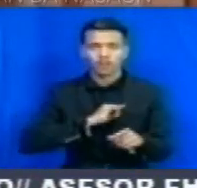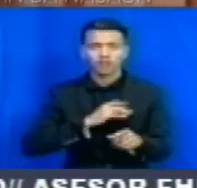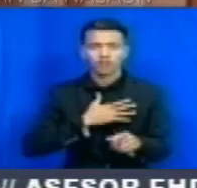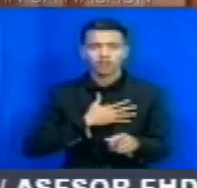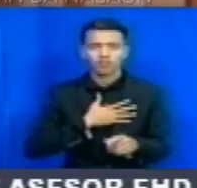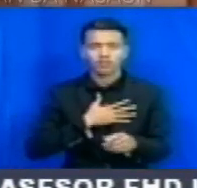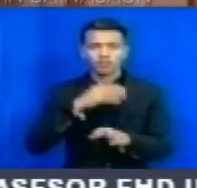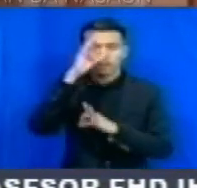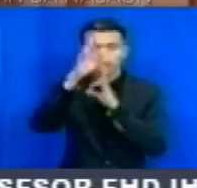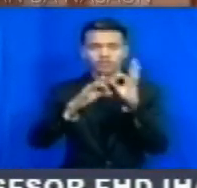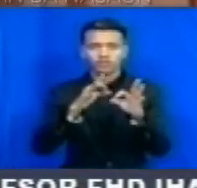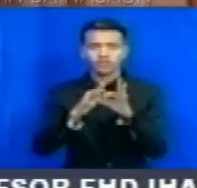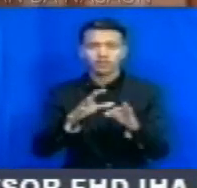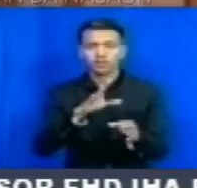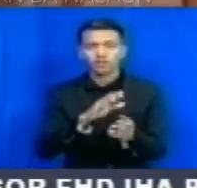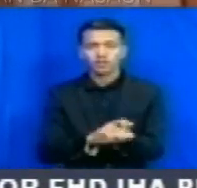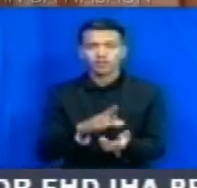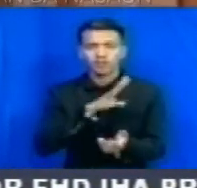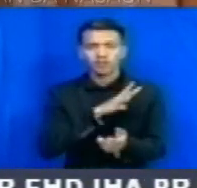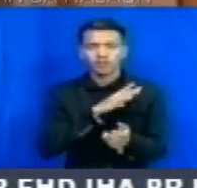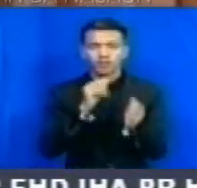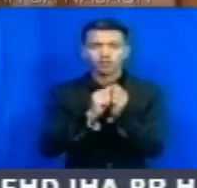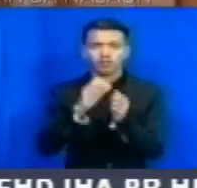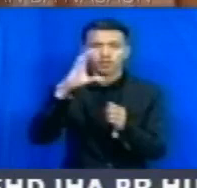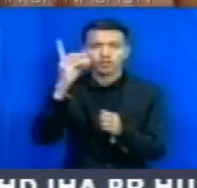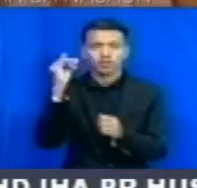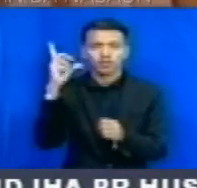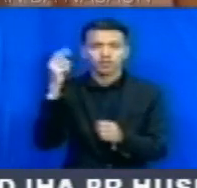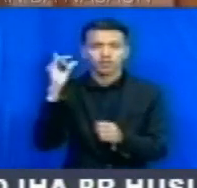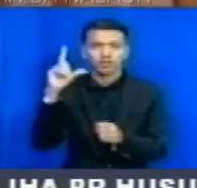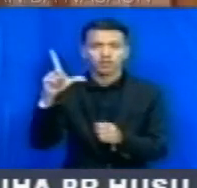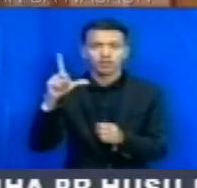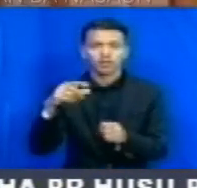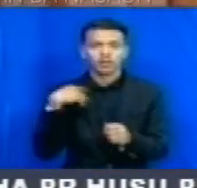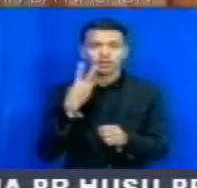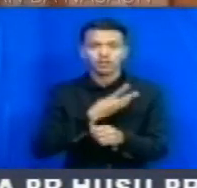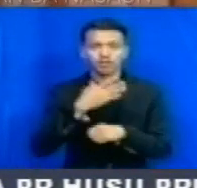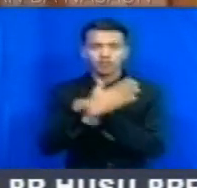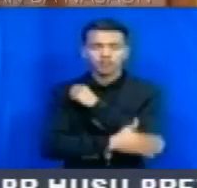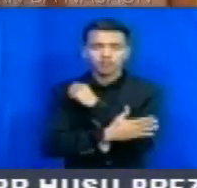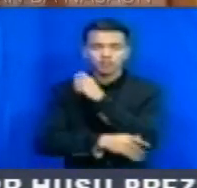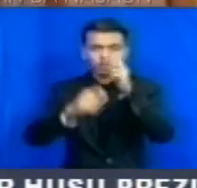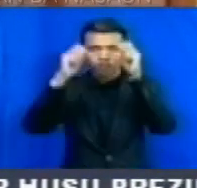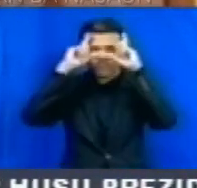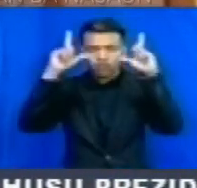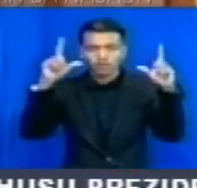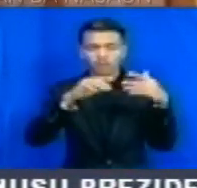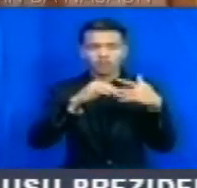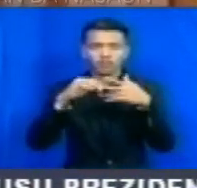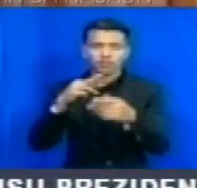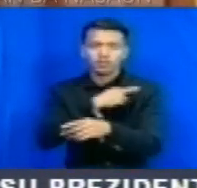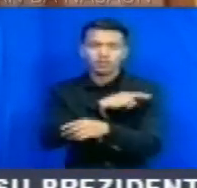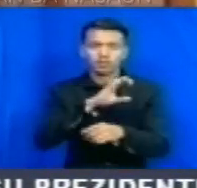esperança e espera kata ho cardeal fongne itania na São Timor Leste liliu itene religião católica